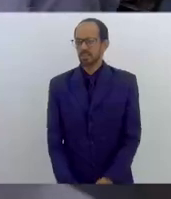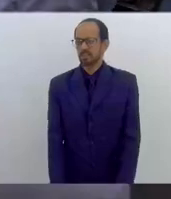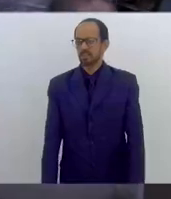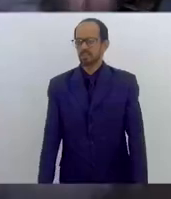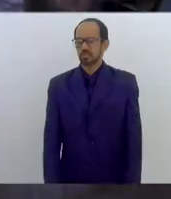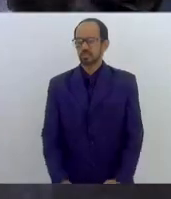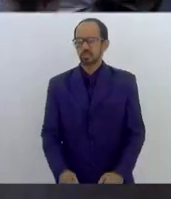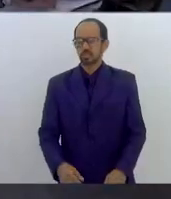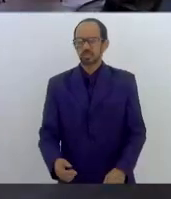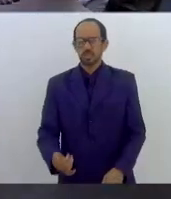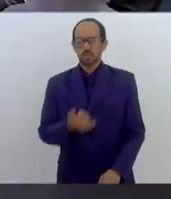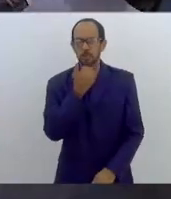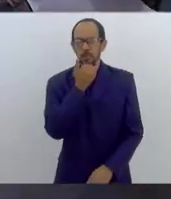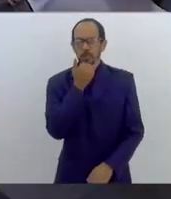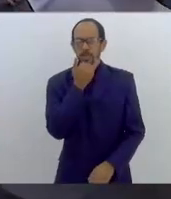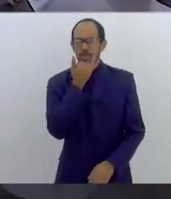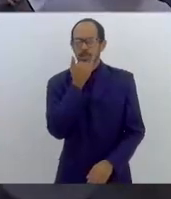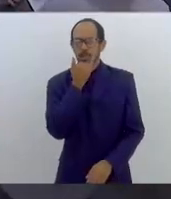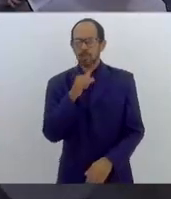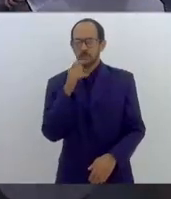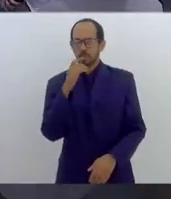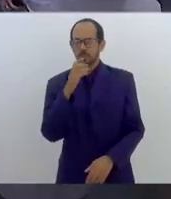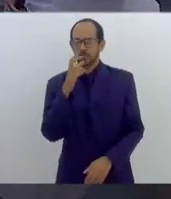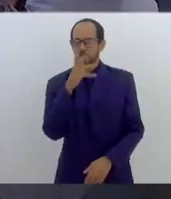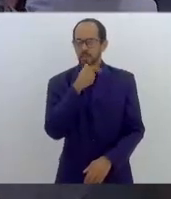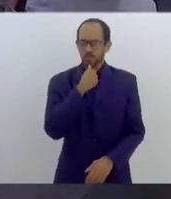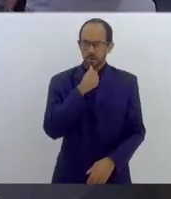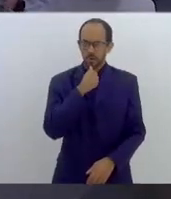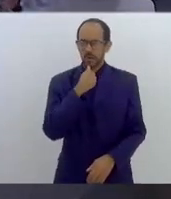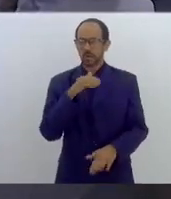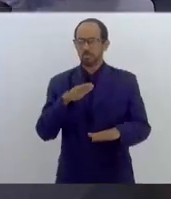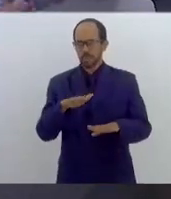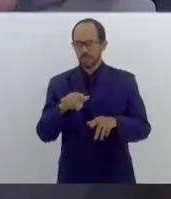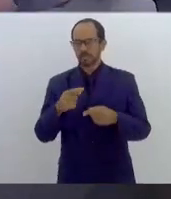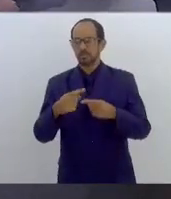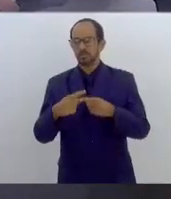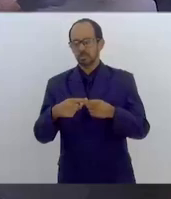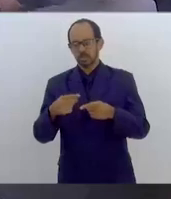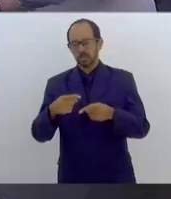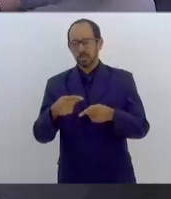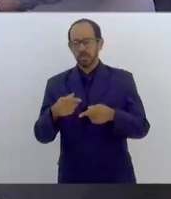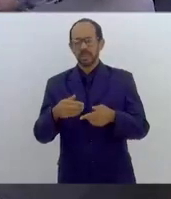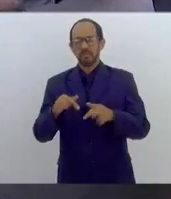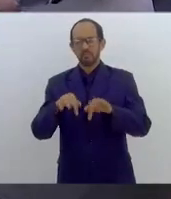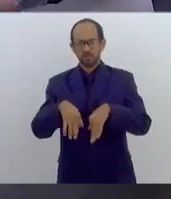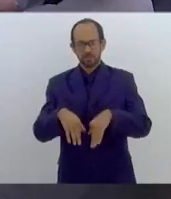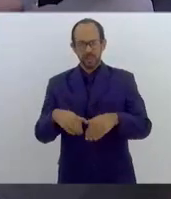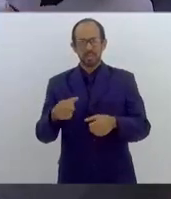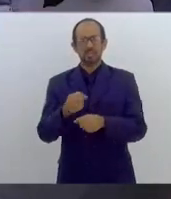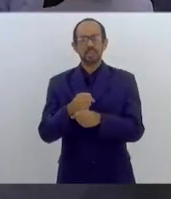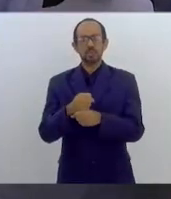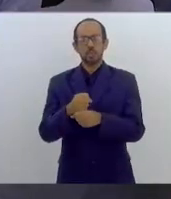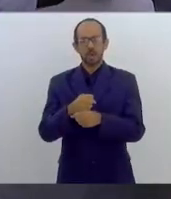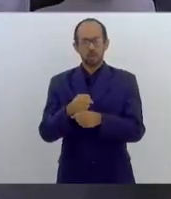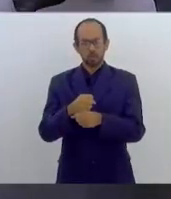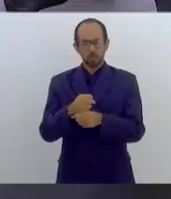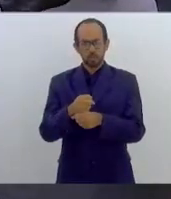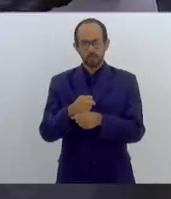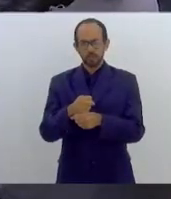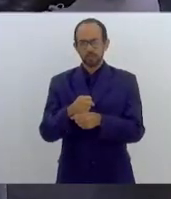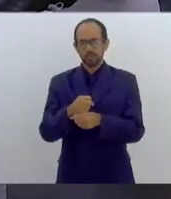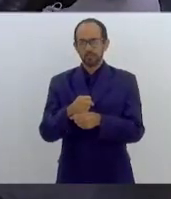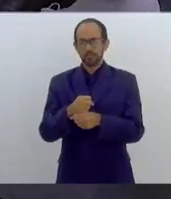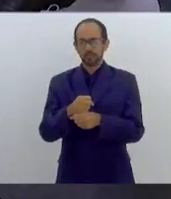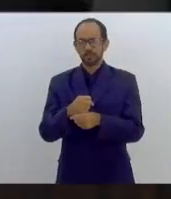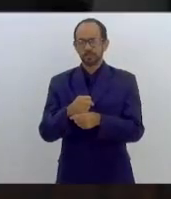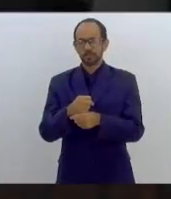Pedi perdão pela demora, mas nós estamos nos finalmente aqui dos trabalhos do ano.